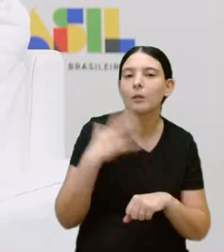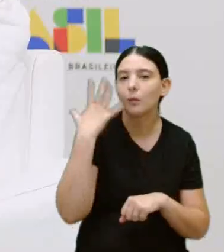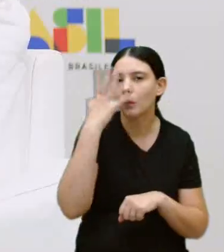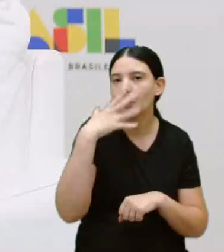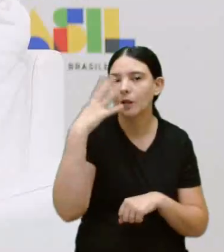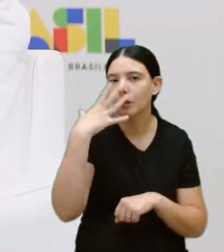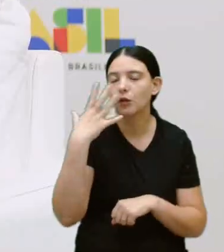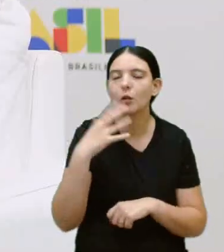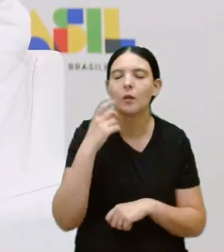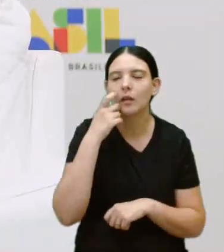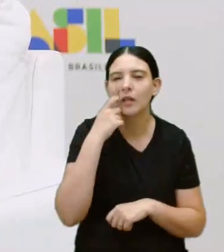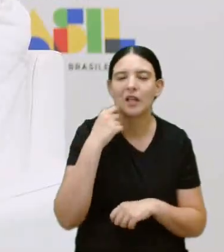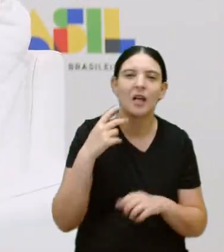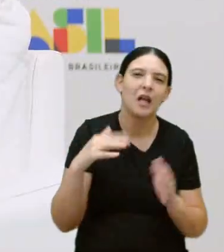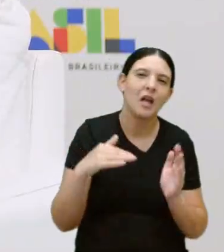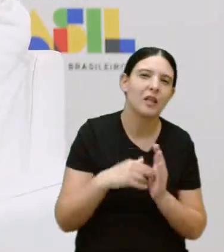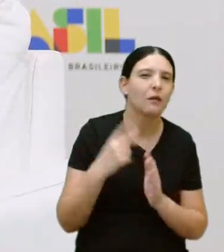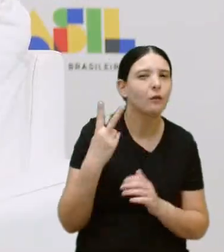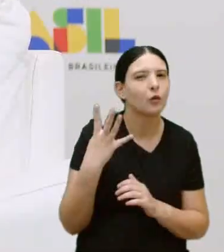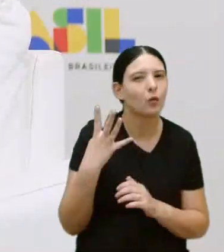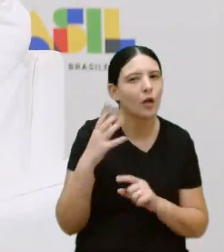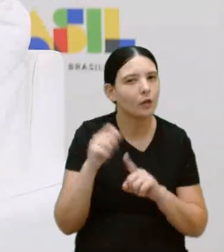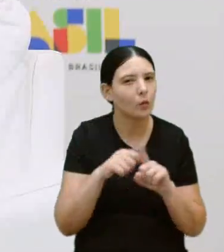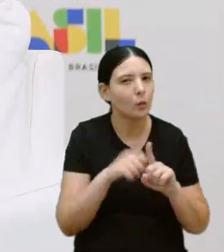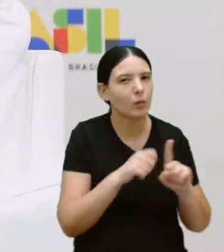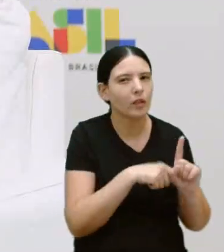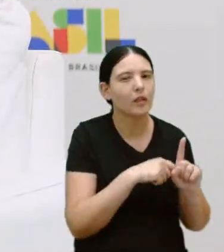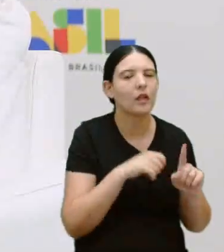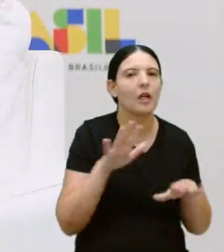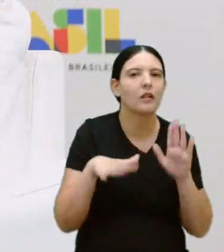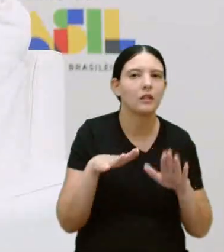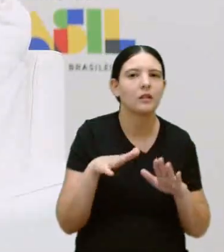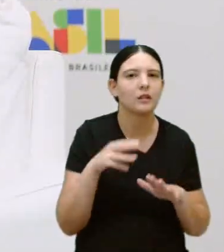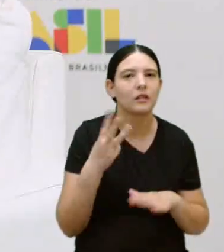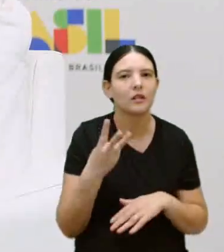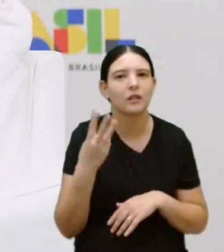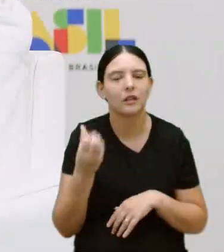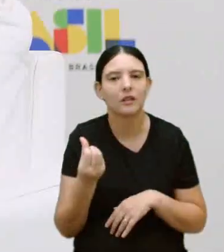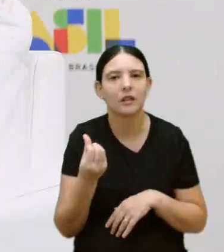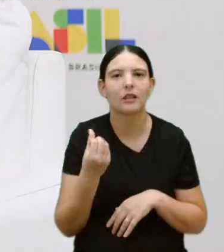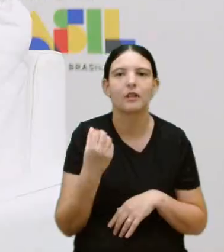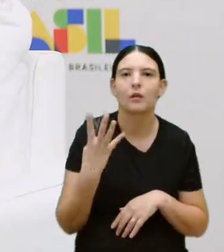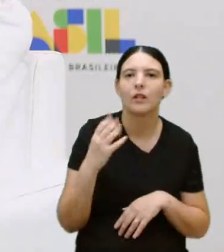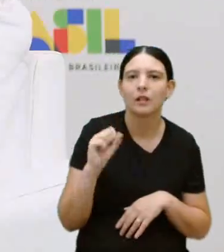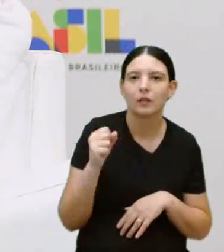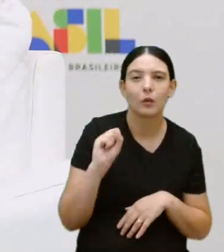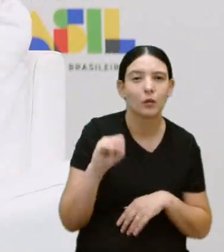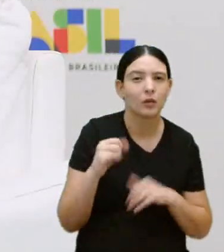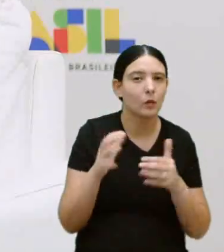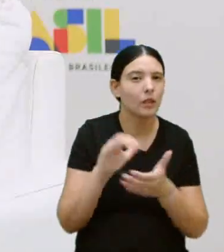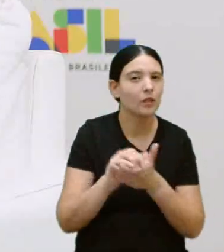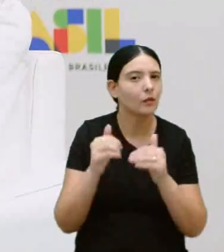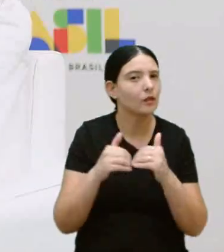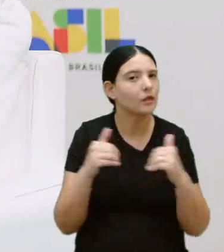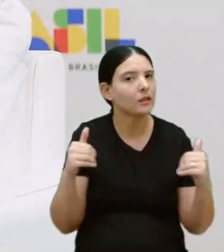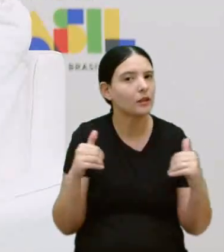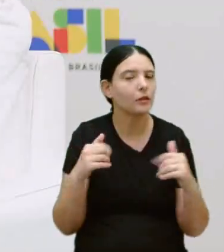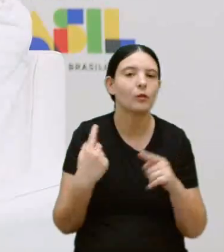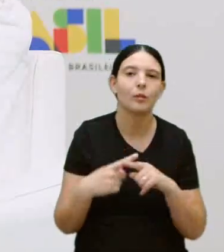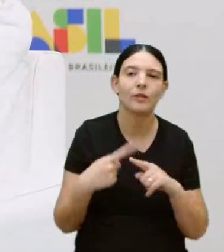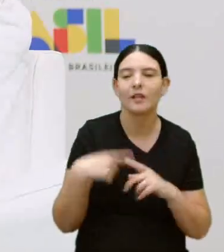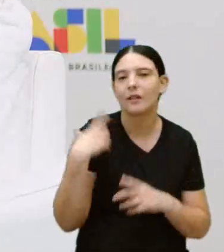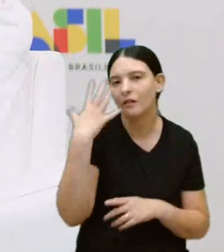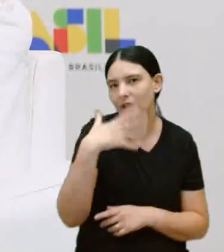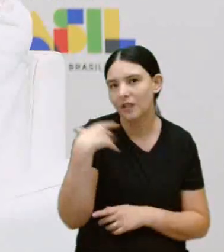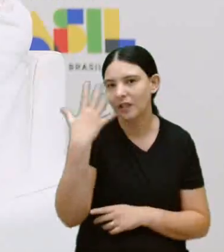até 24 meses, em alguns casos 36 a 48, se o casal está muito distante. Porque a paixão, ela aumenta o